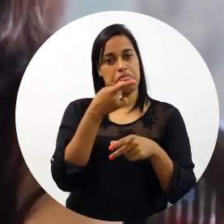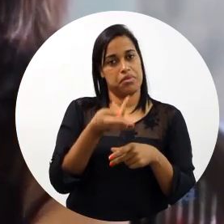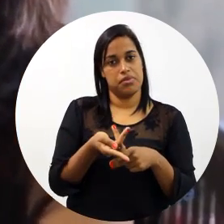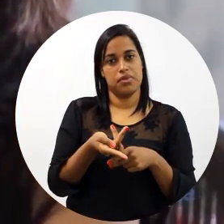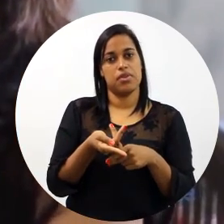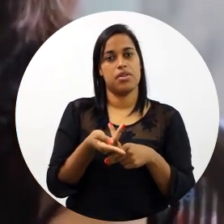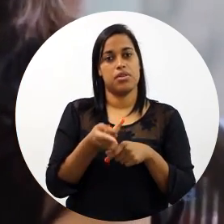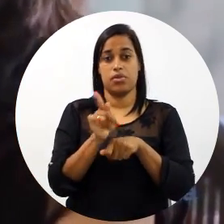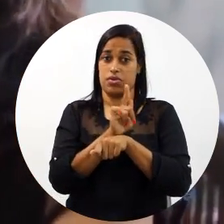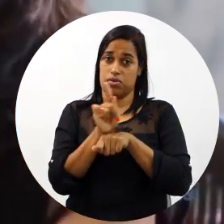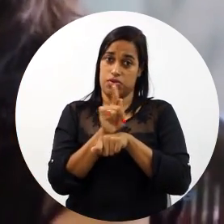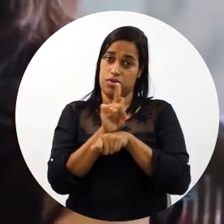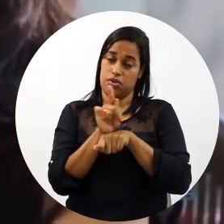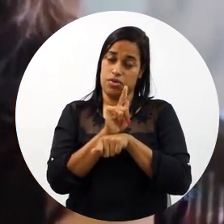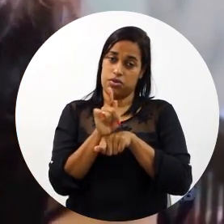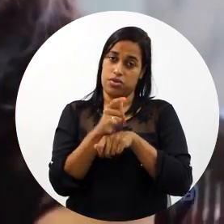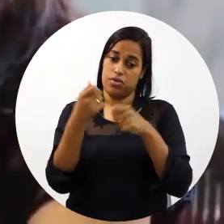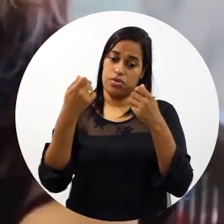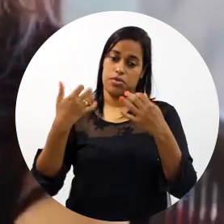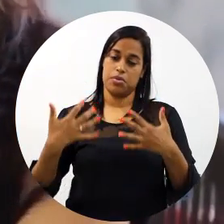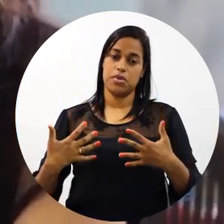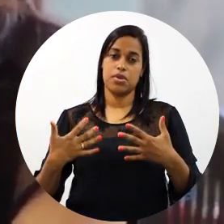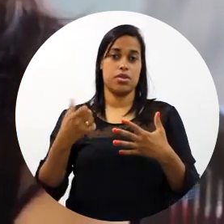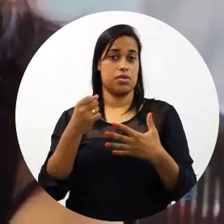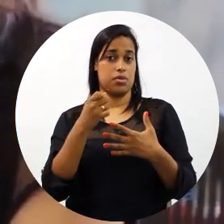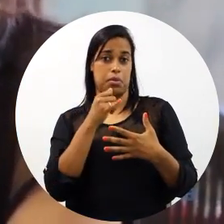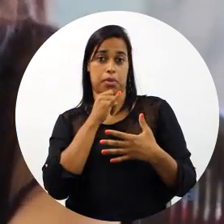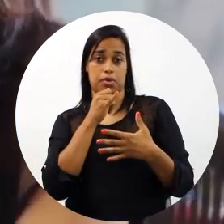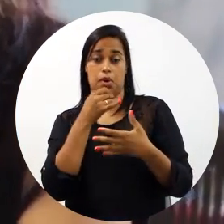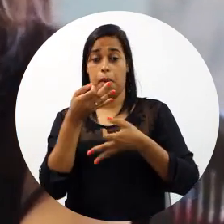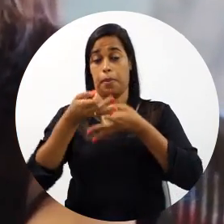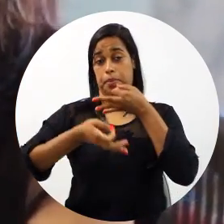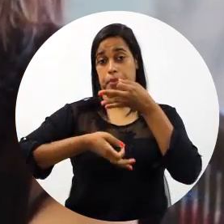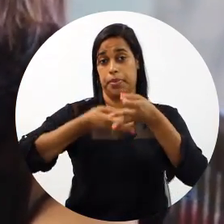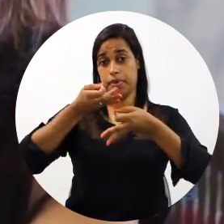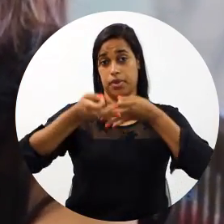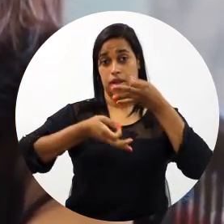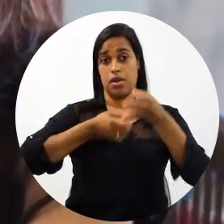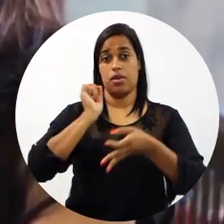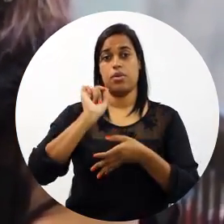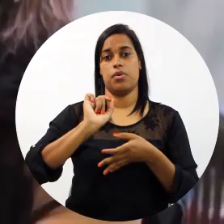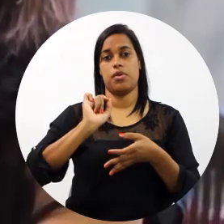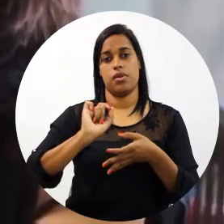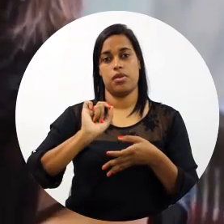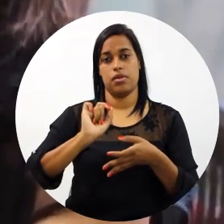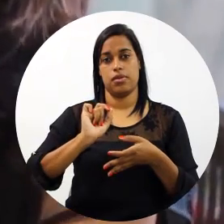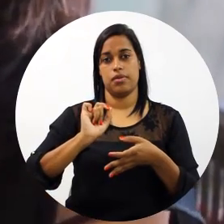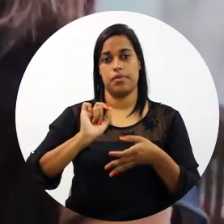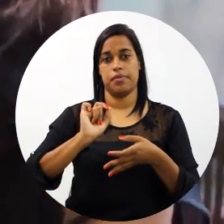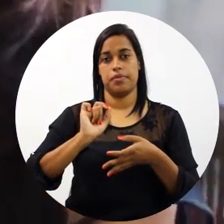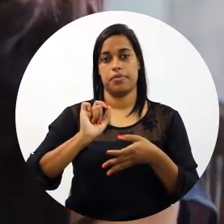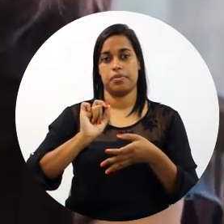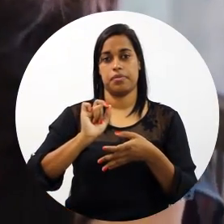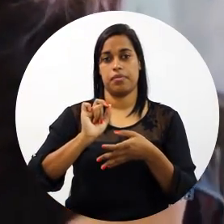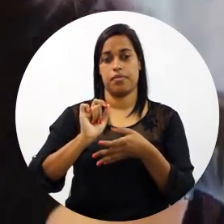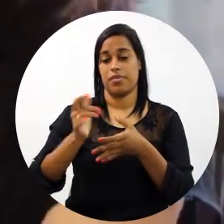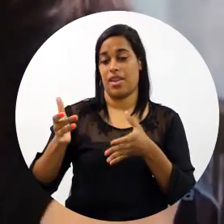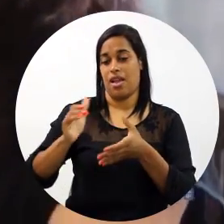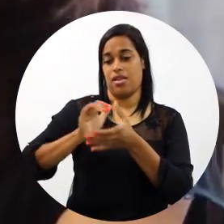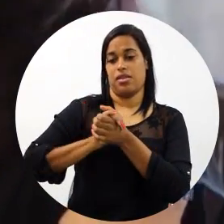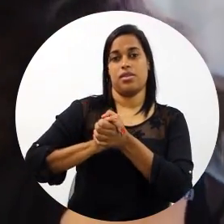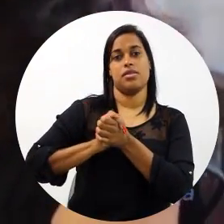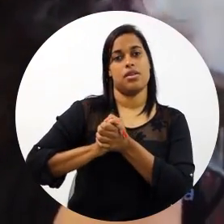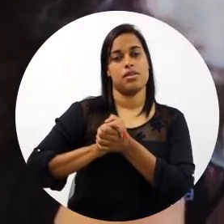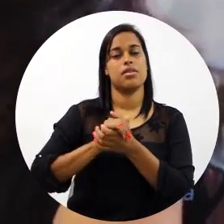o gestor apenas falando, né? O chefe da área. Então, talvez uma boa sugestão fosse trazer o que a gente chama de aliados,